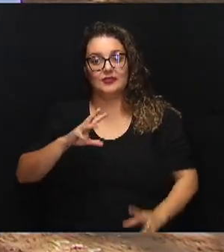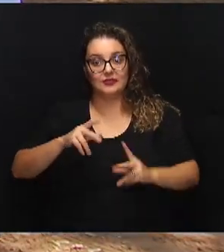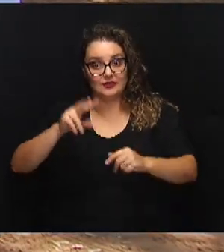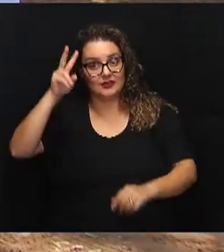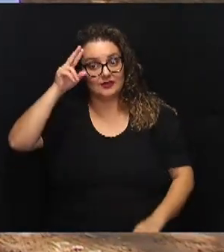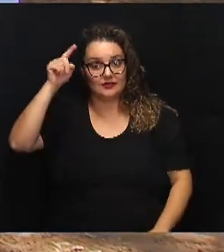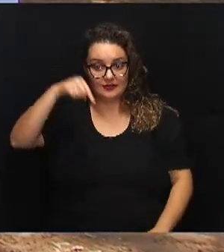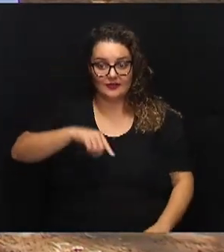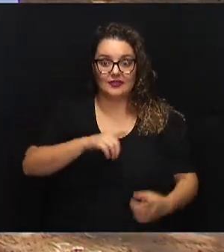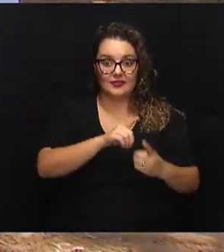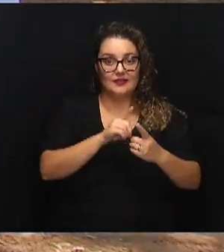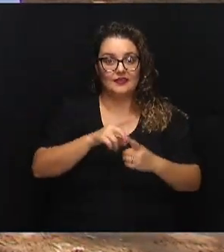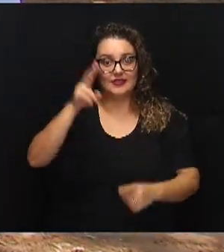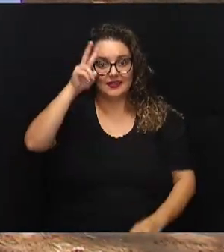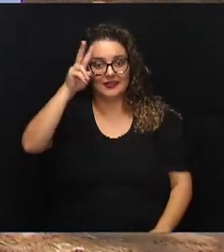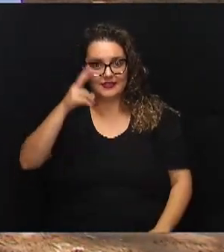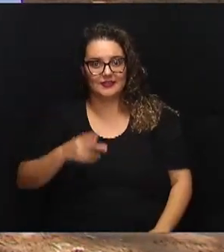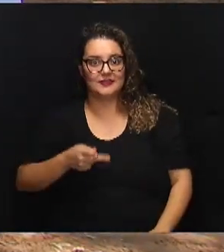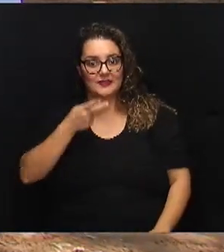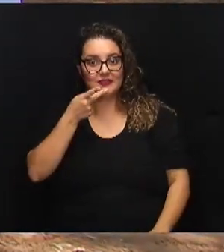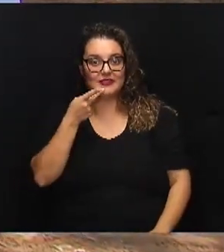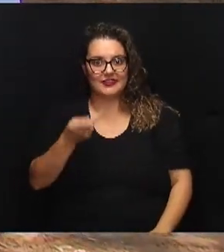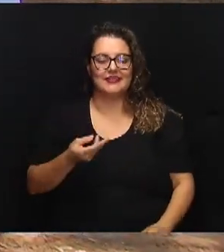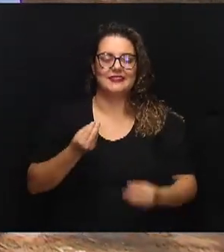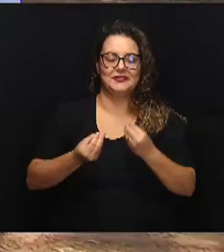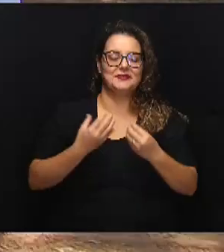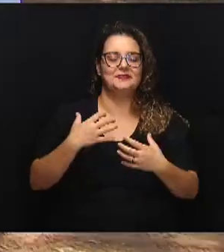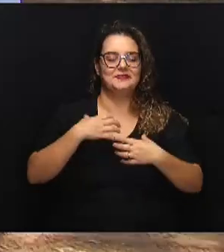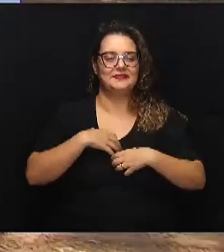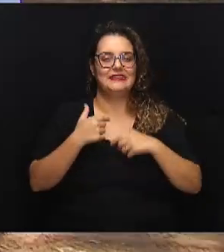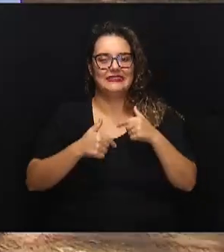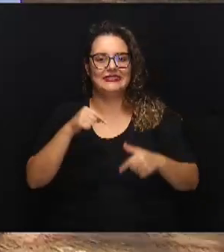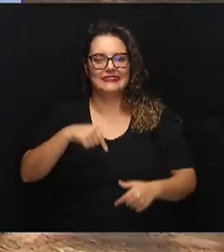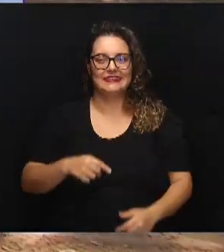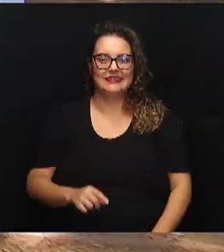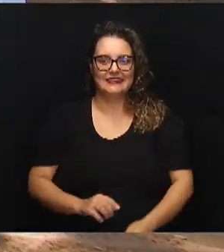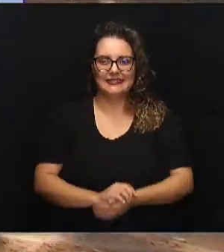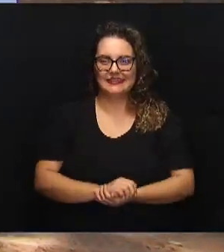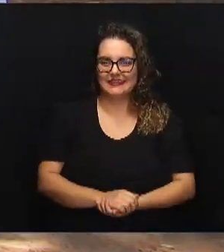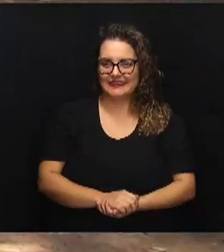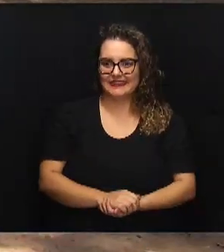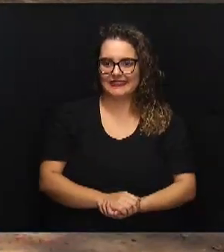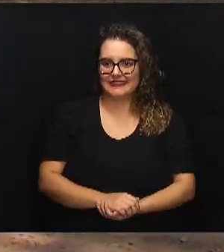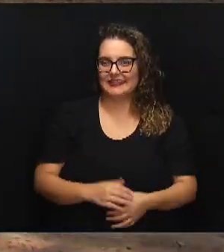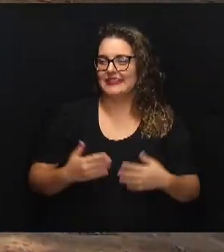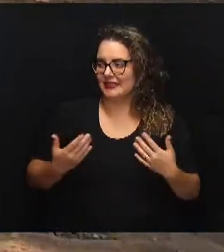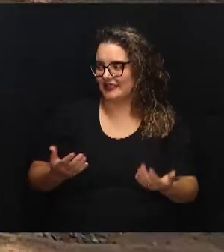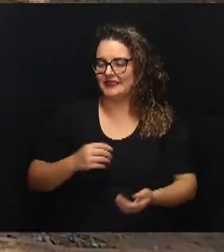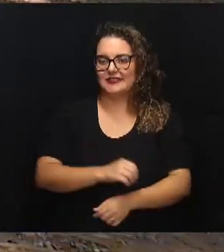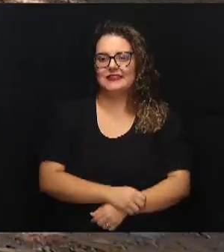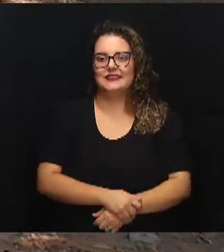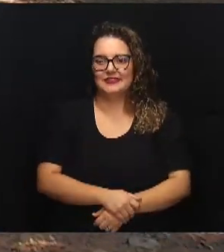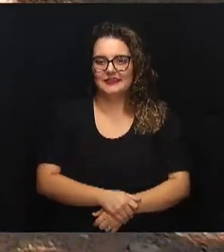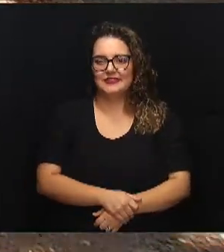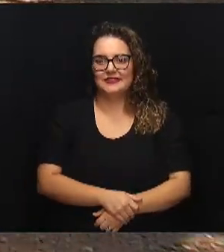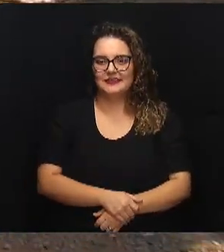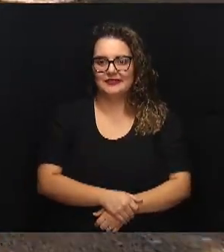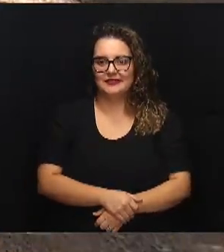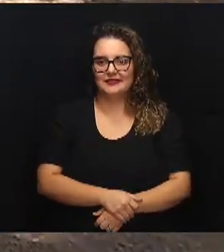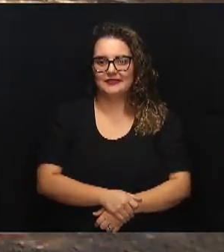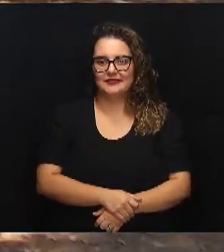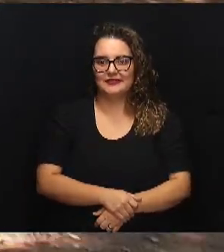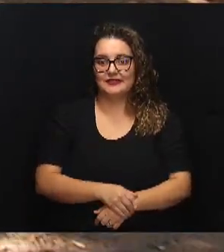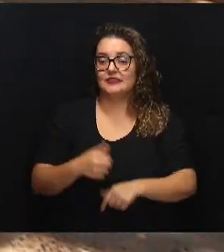vai contar a história dela, como é que ela veio para cá e o que ela sente trabalhando aqui, né? Tá. Então, eu